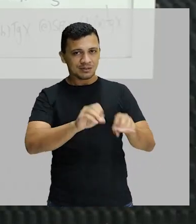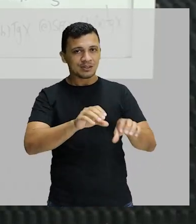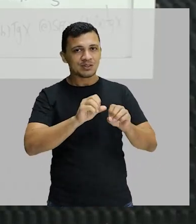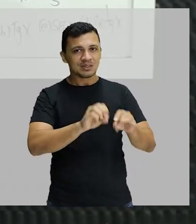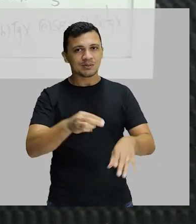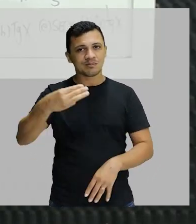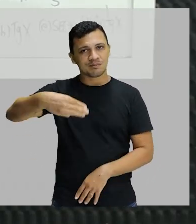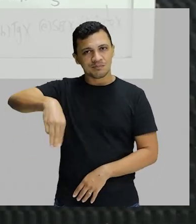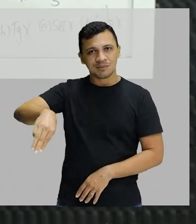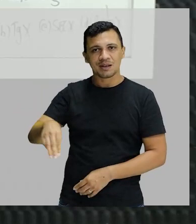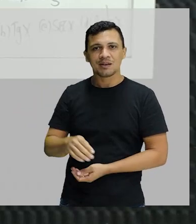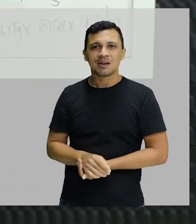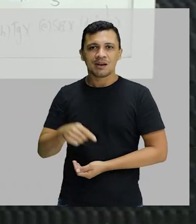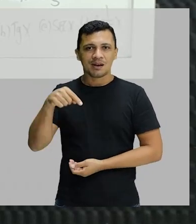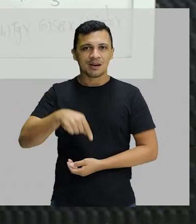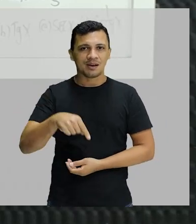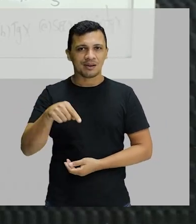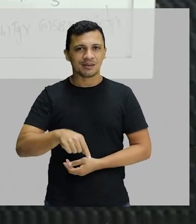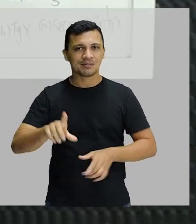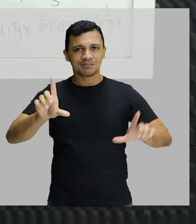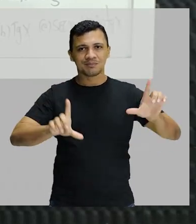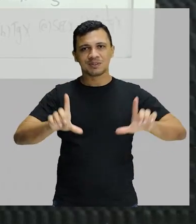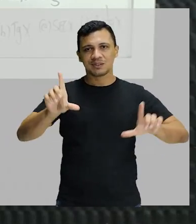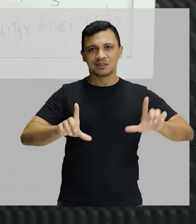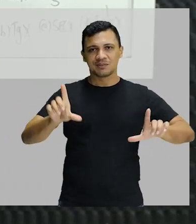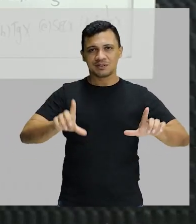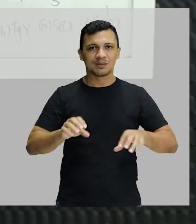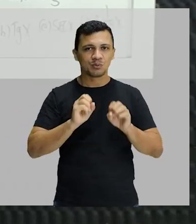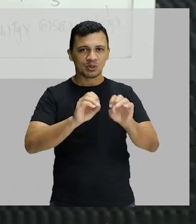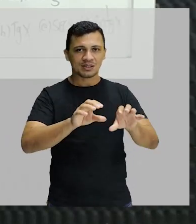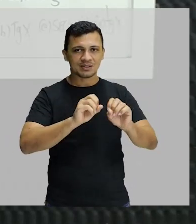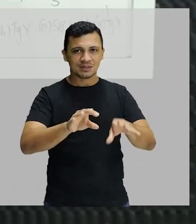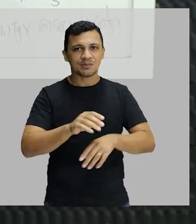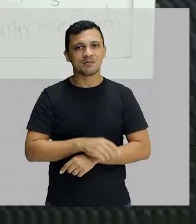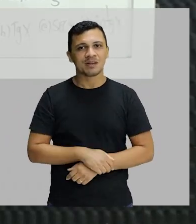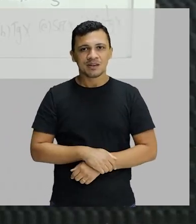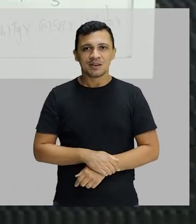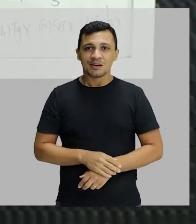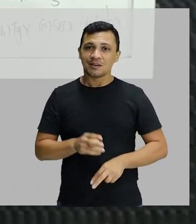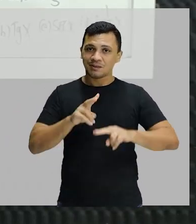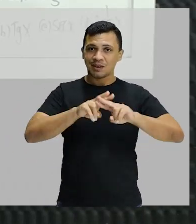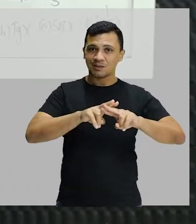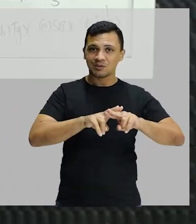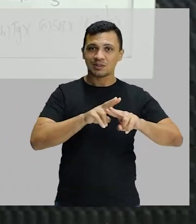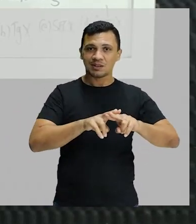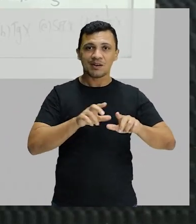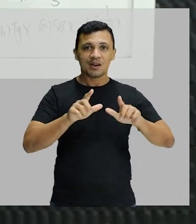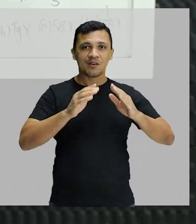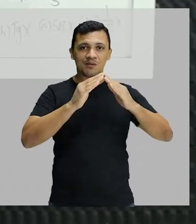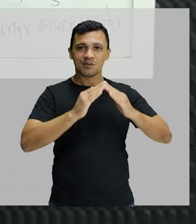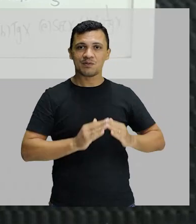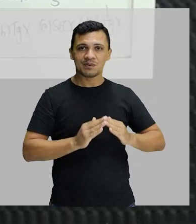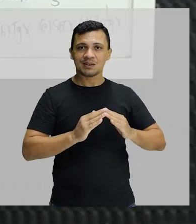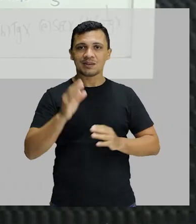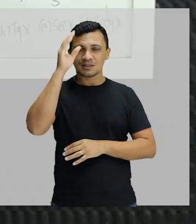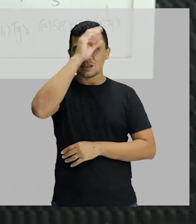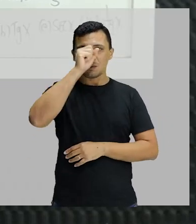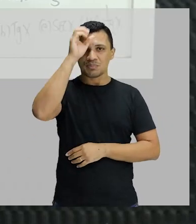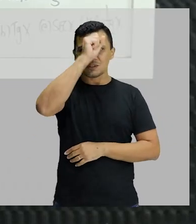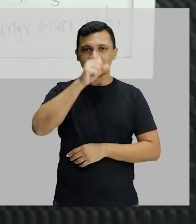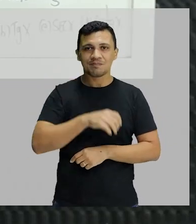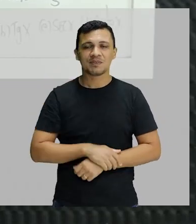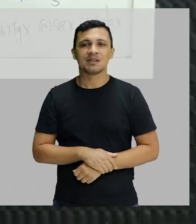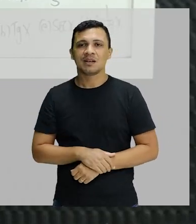TV Educação, no programa Hashtag Fique em Casa Aprendendo, para mais uma aula de matemática para os nossos alunos da segunda série do ensino